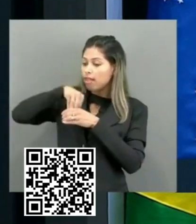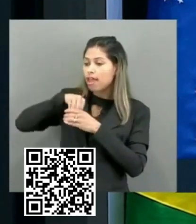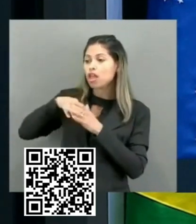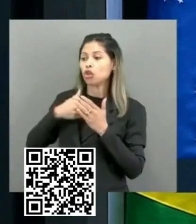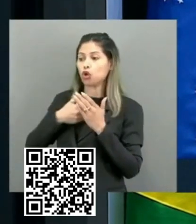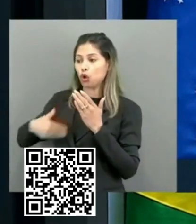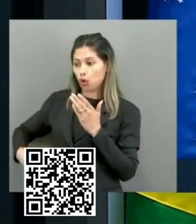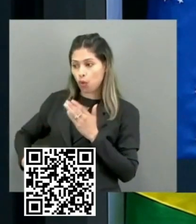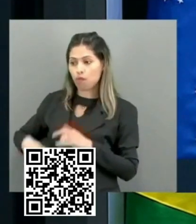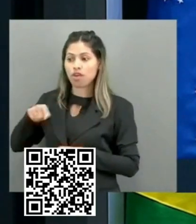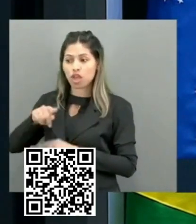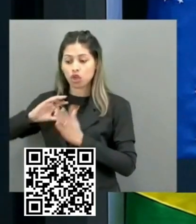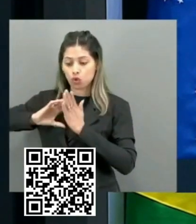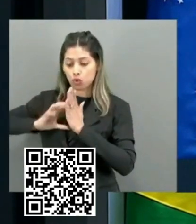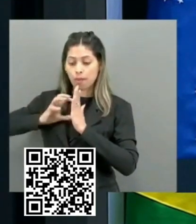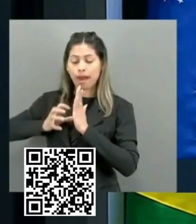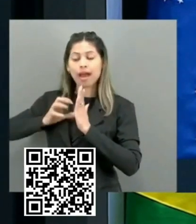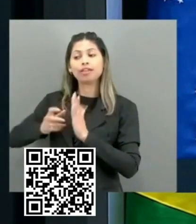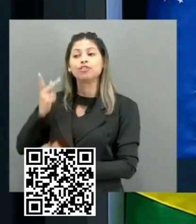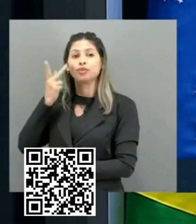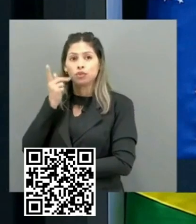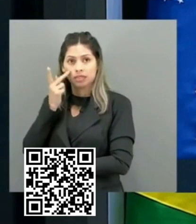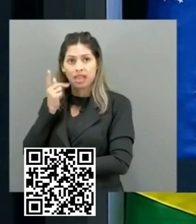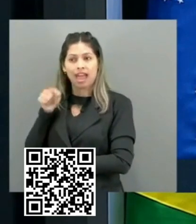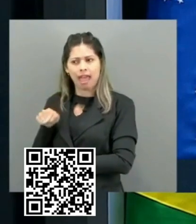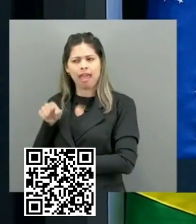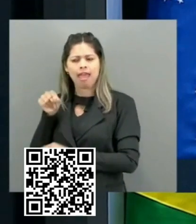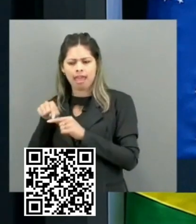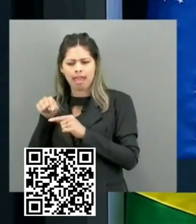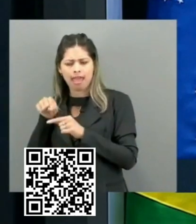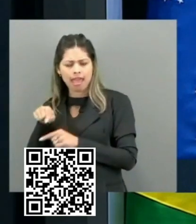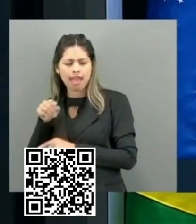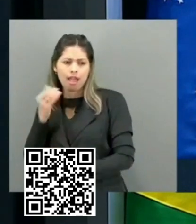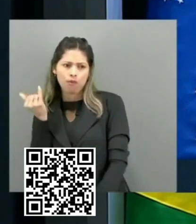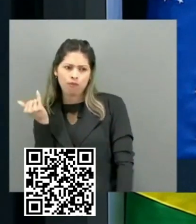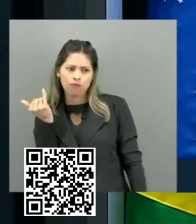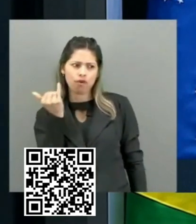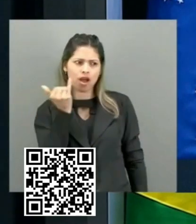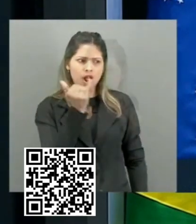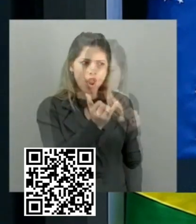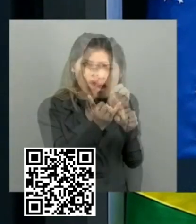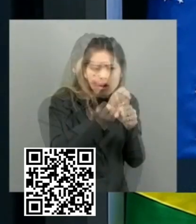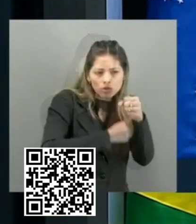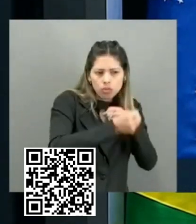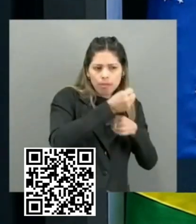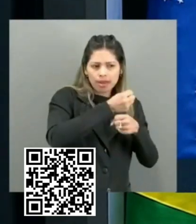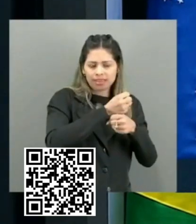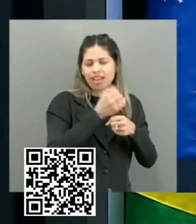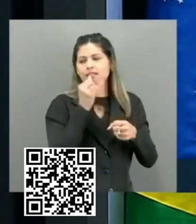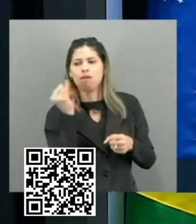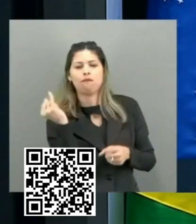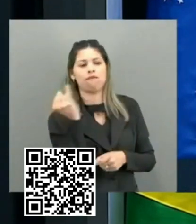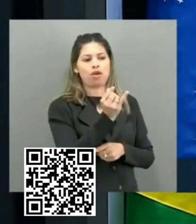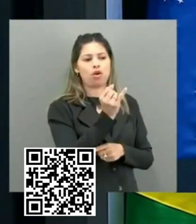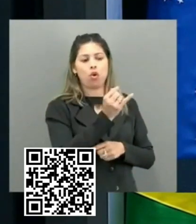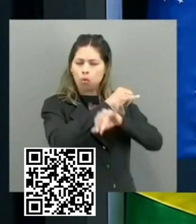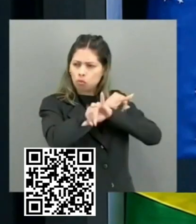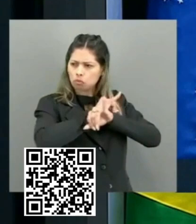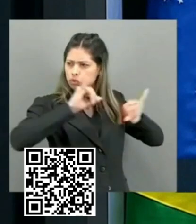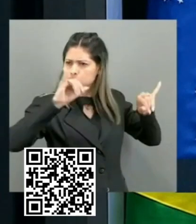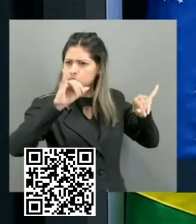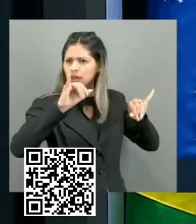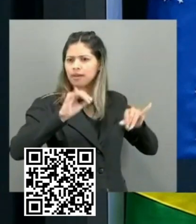do qual ele era aliado, ele fez essa denúncia no ano passado. A honestidade de